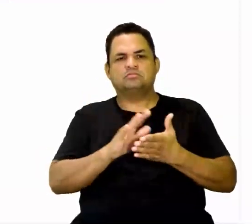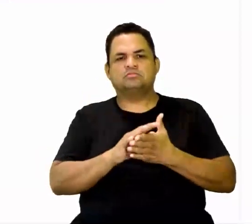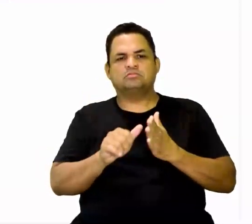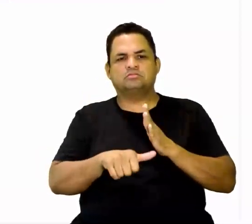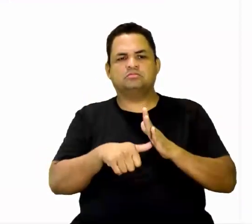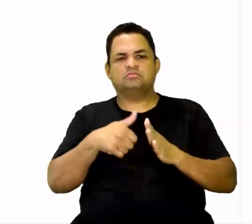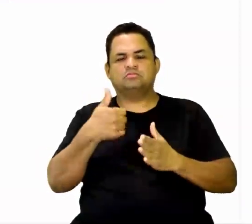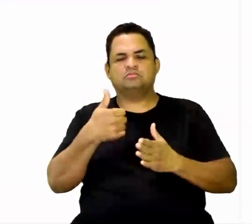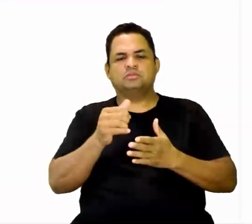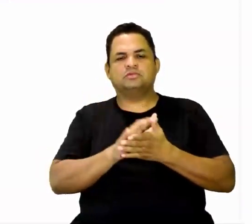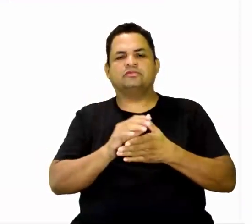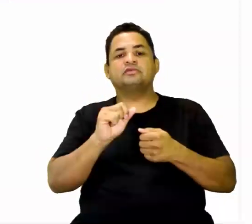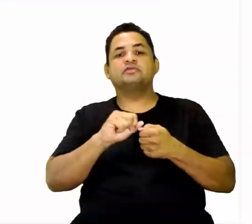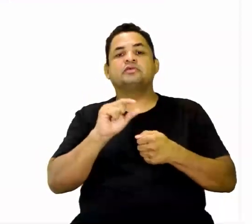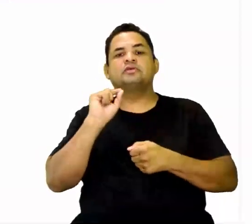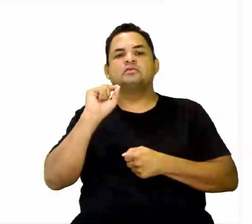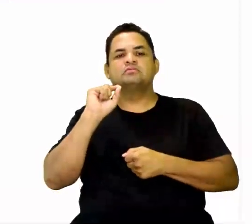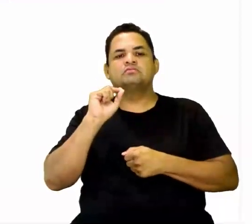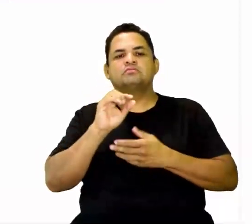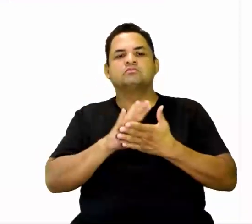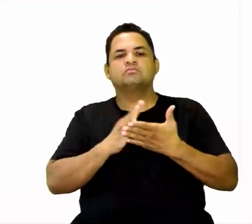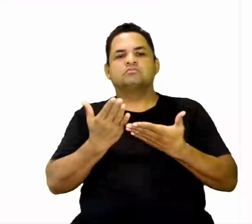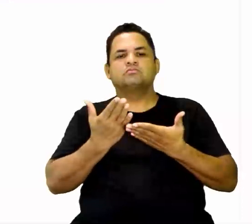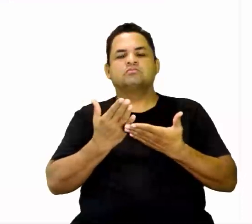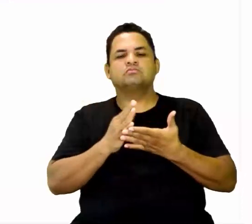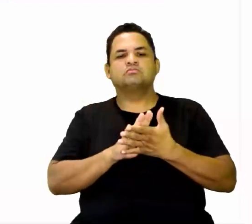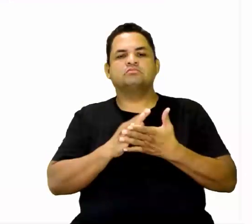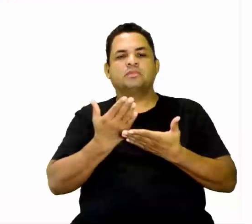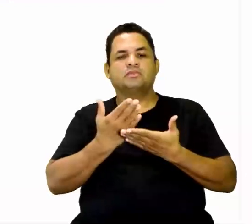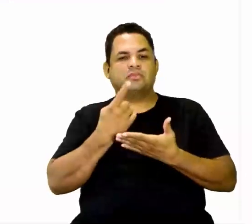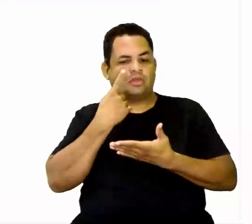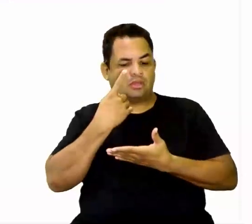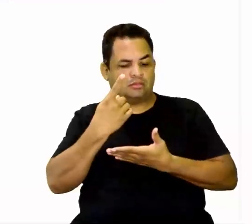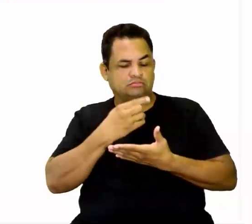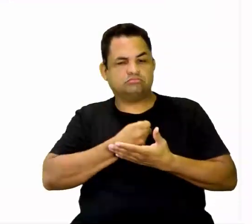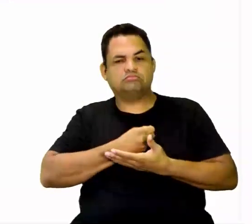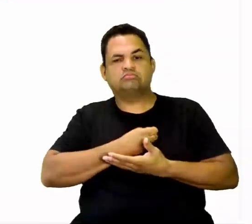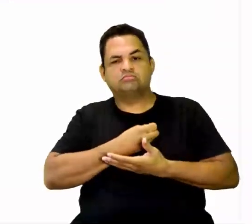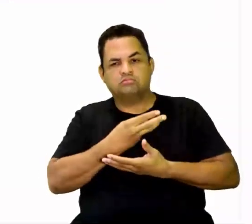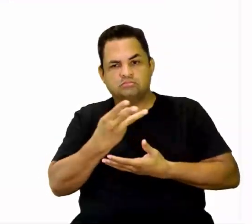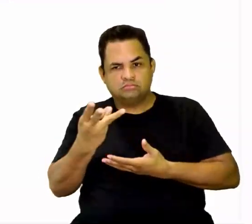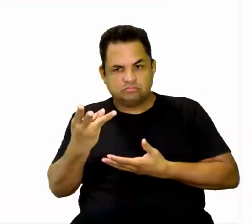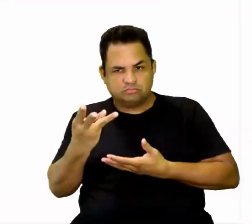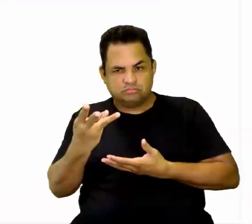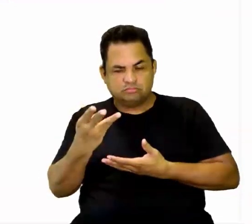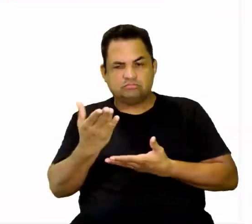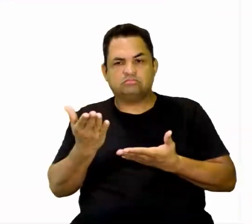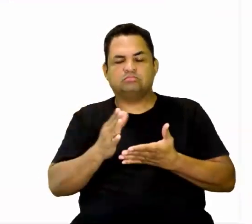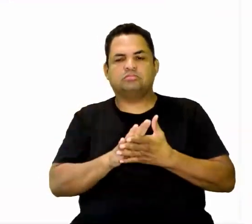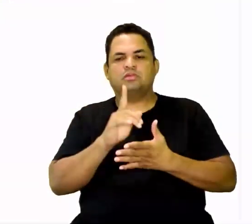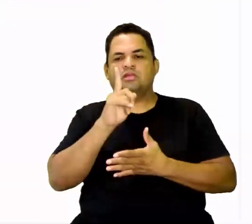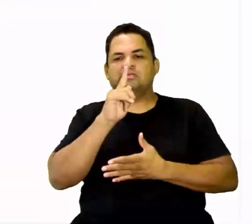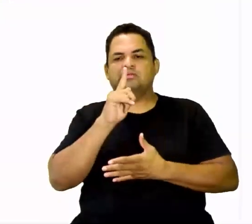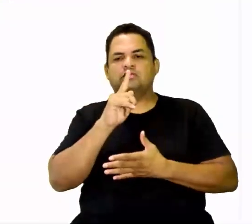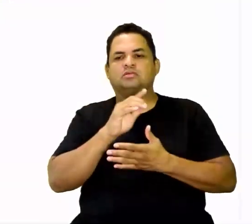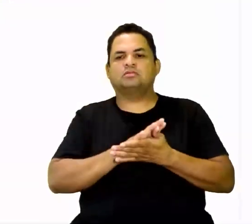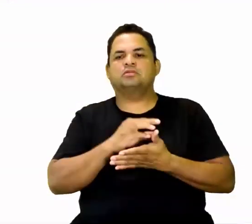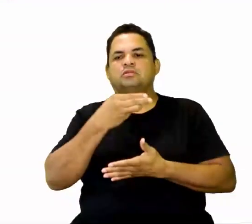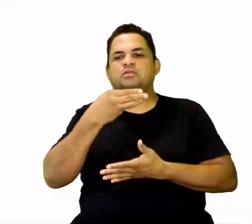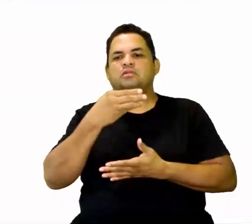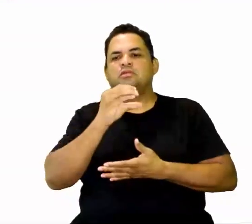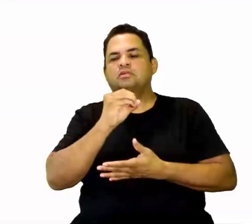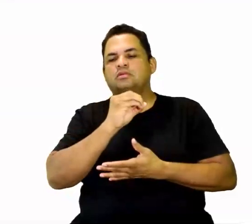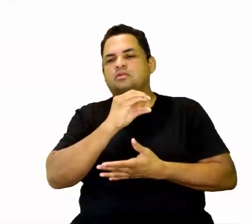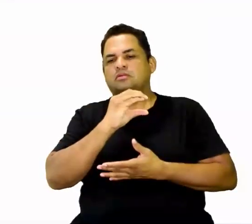passo diz o seguinte, que você vai primeiro determinar a quantidade de água a